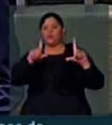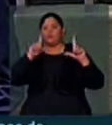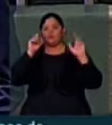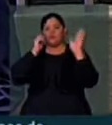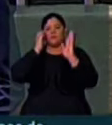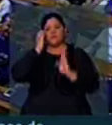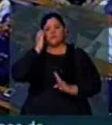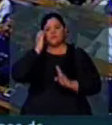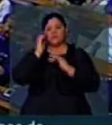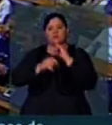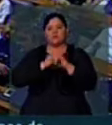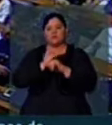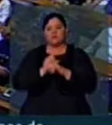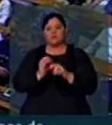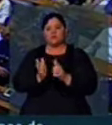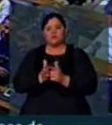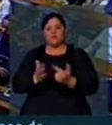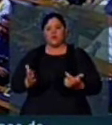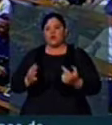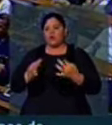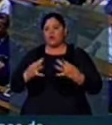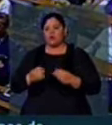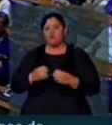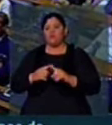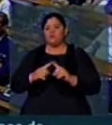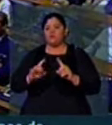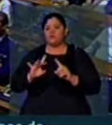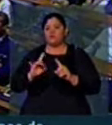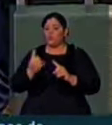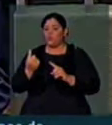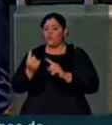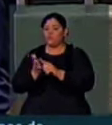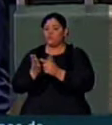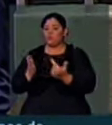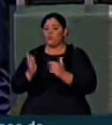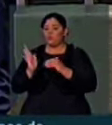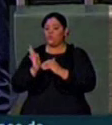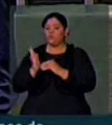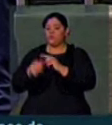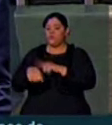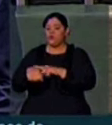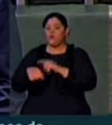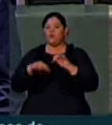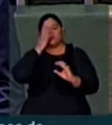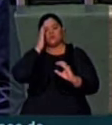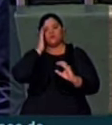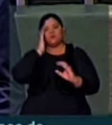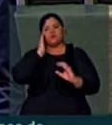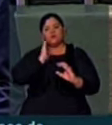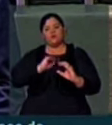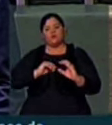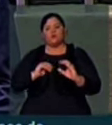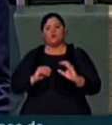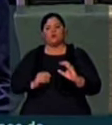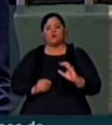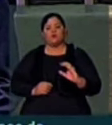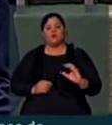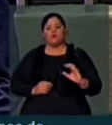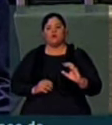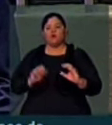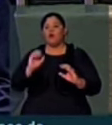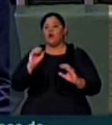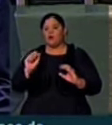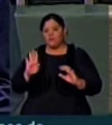brasileira, exceto o jornal Última Hora, os empresários, toda a Igreja Católica, a saudosa